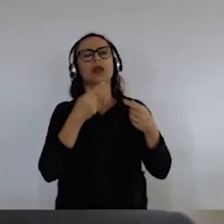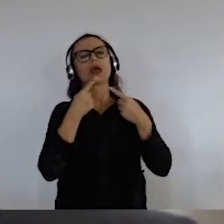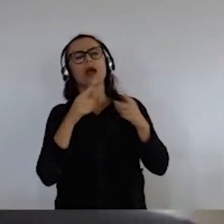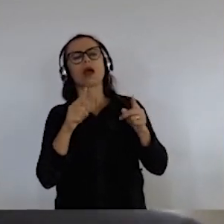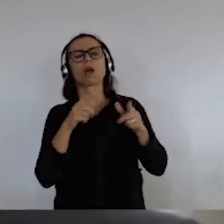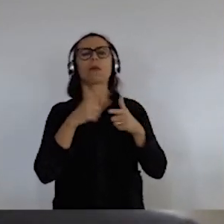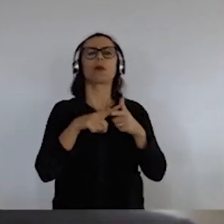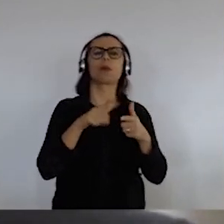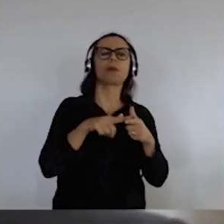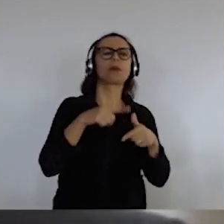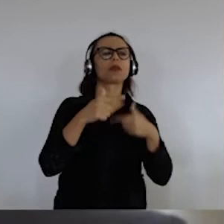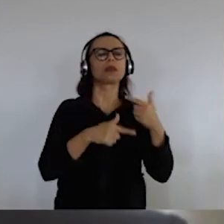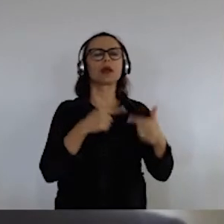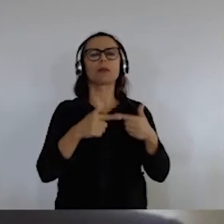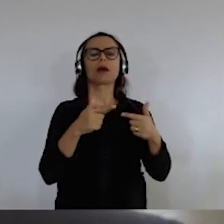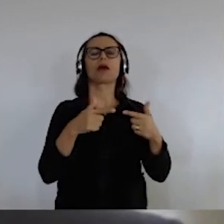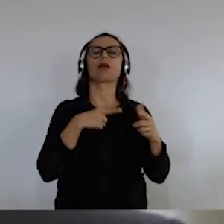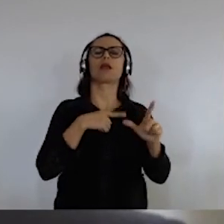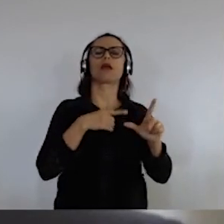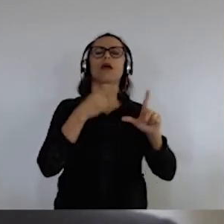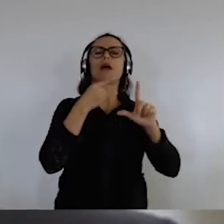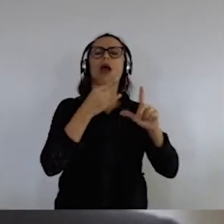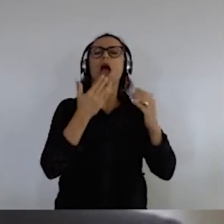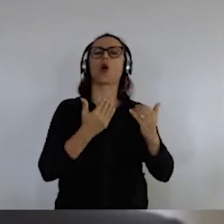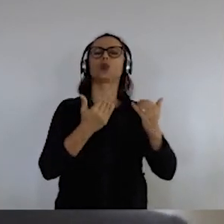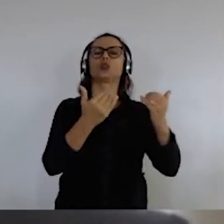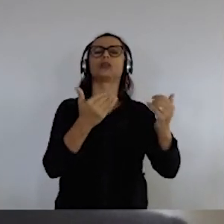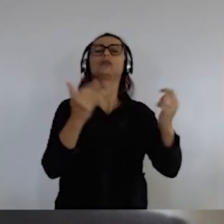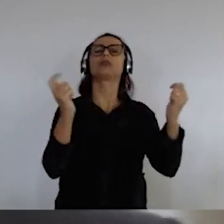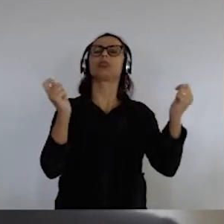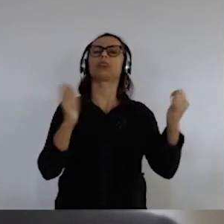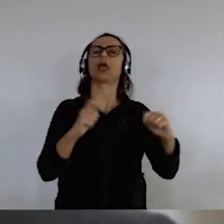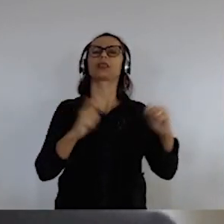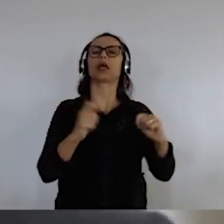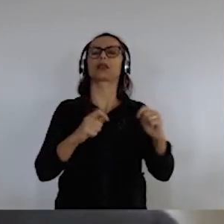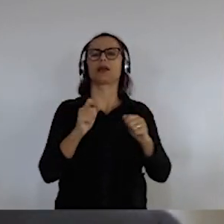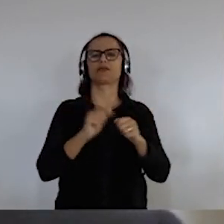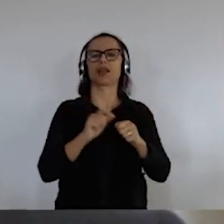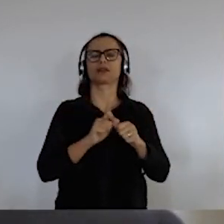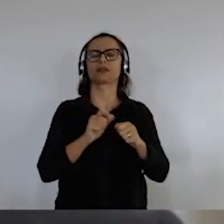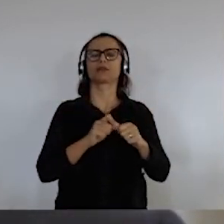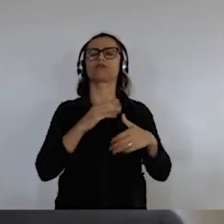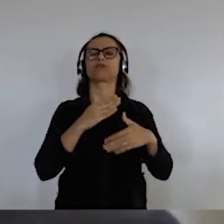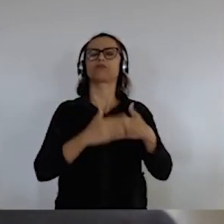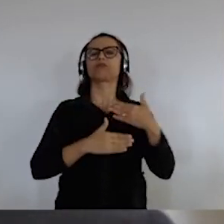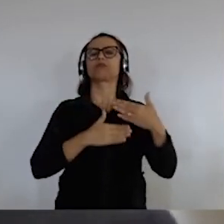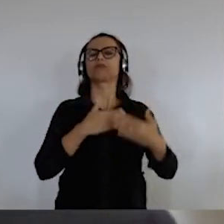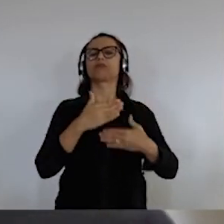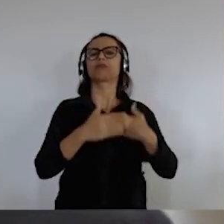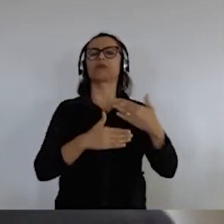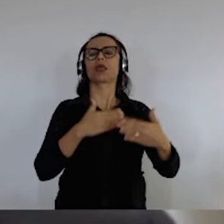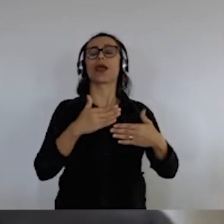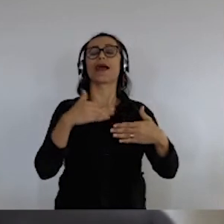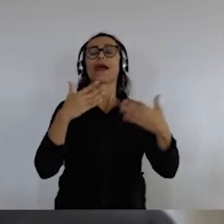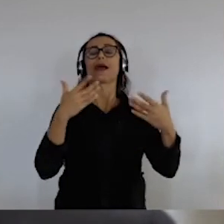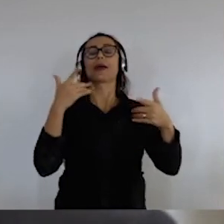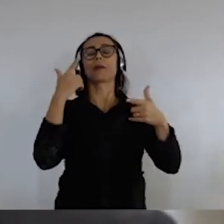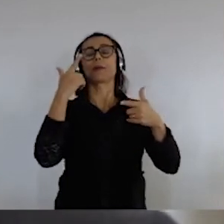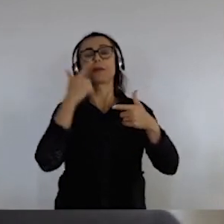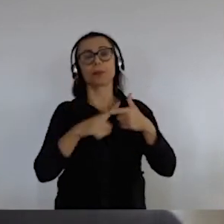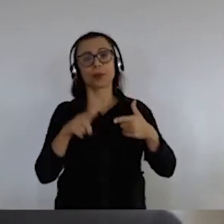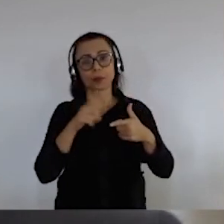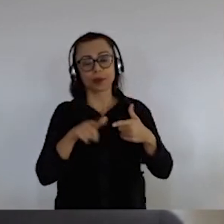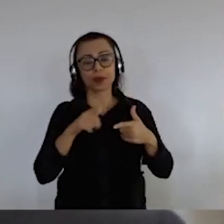trabalhista, algum tipo de audiência seria possível realizar, e aí chegamos no grande problema